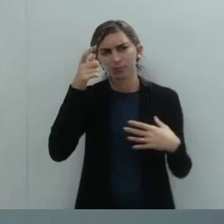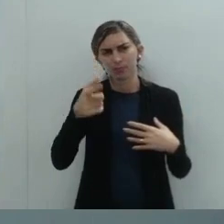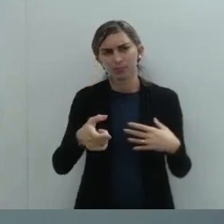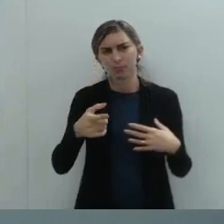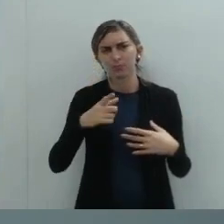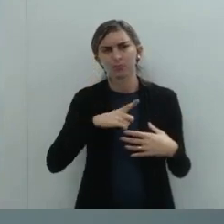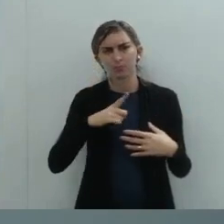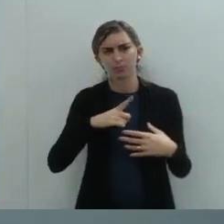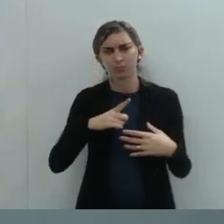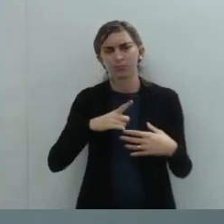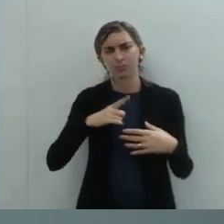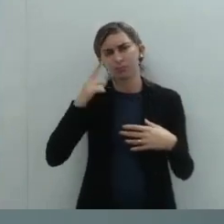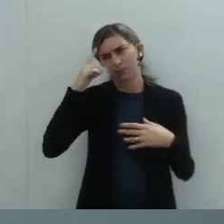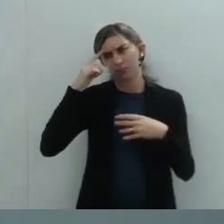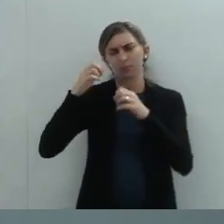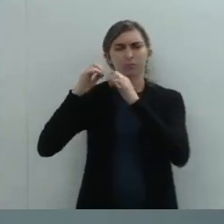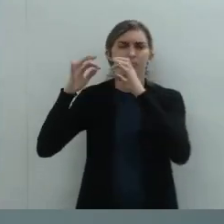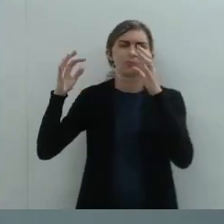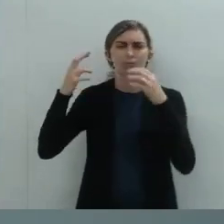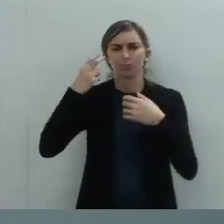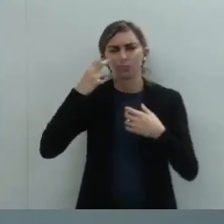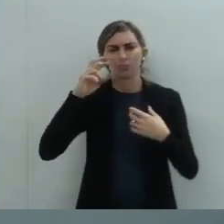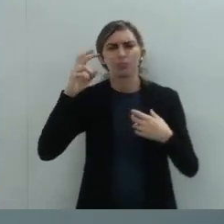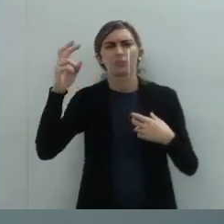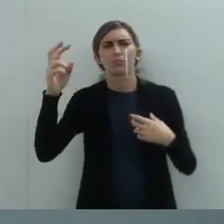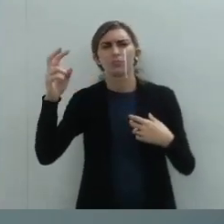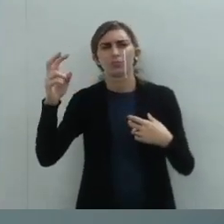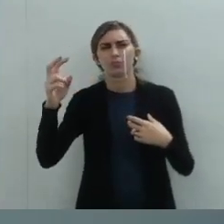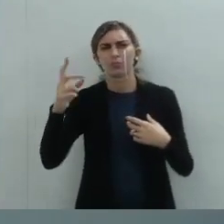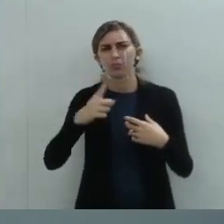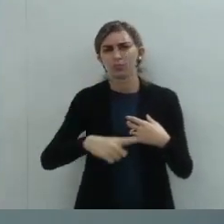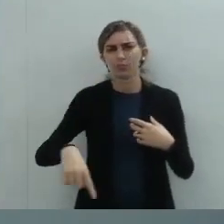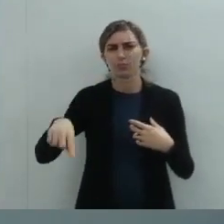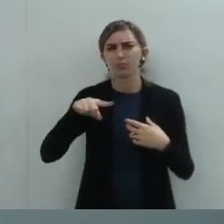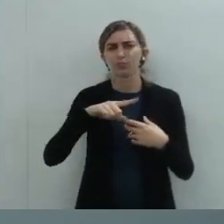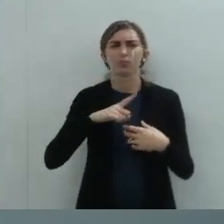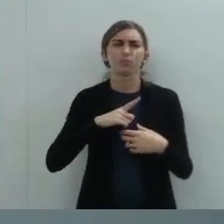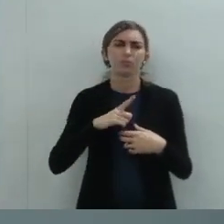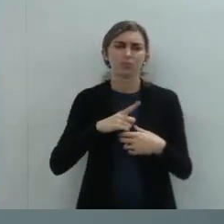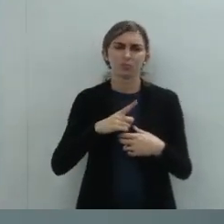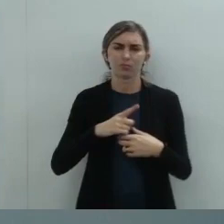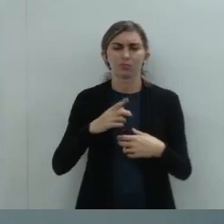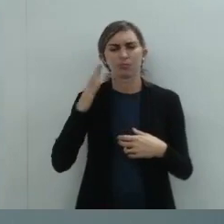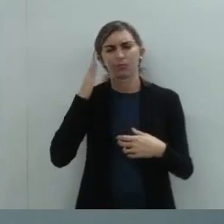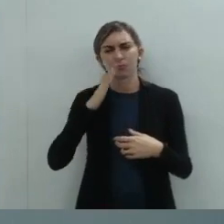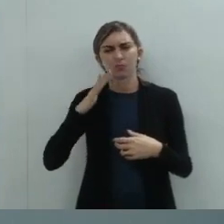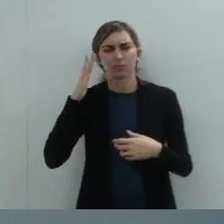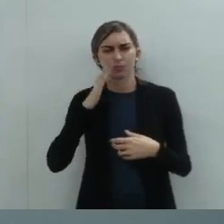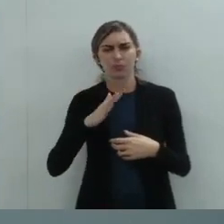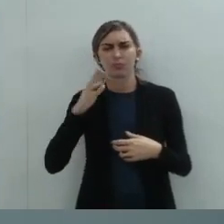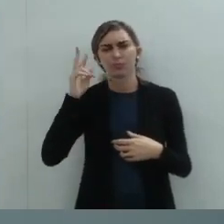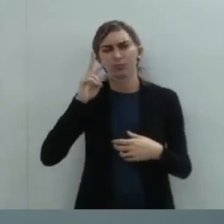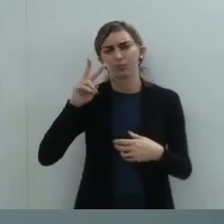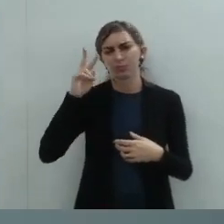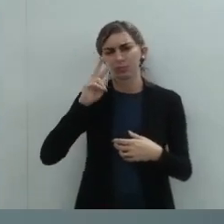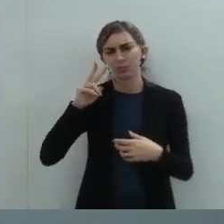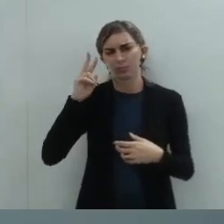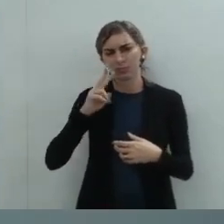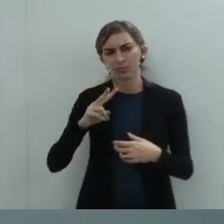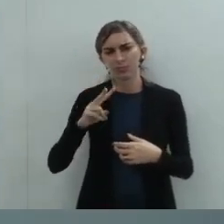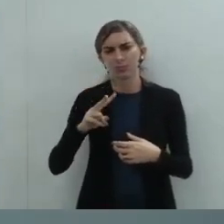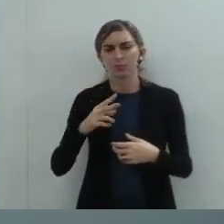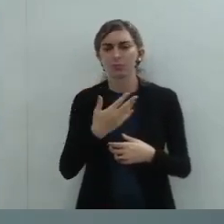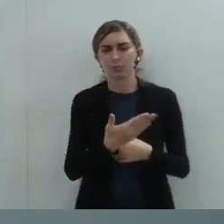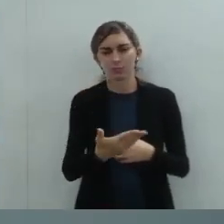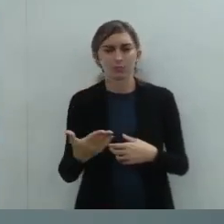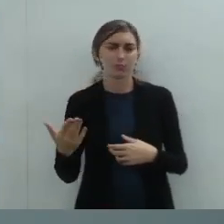gente tenha essa dimensão da cultura, né? Que a gente tenha o entendimento que a história,